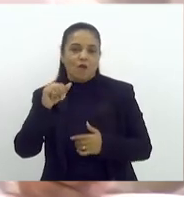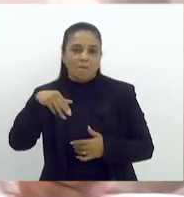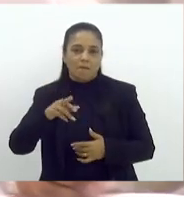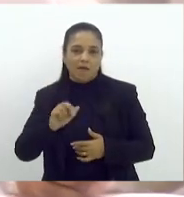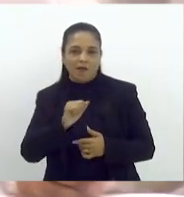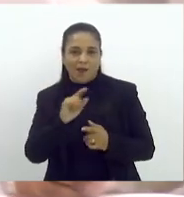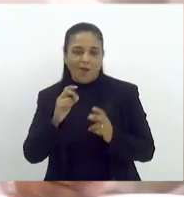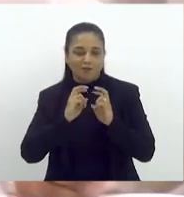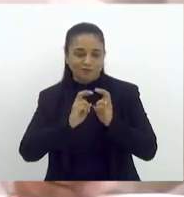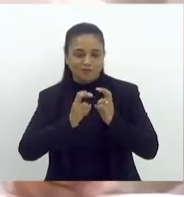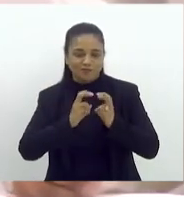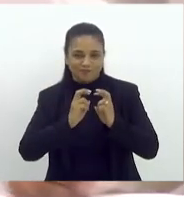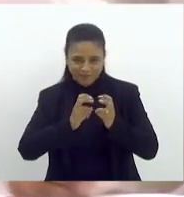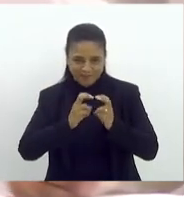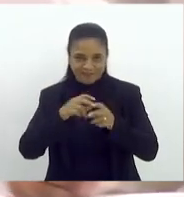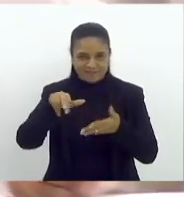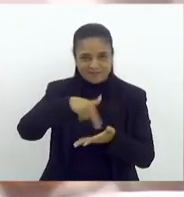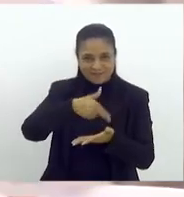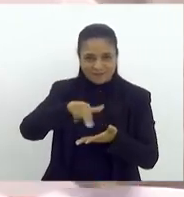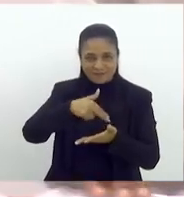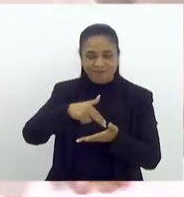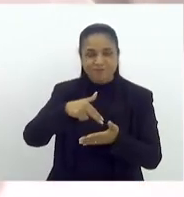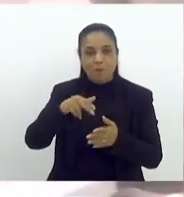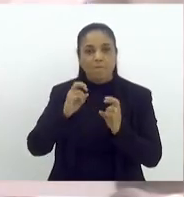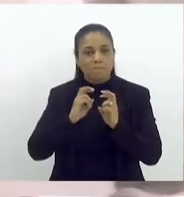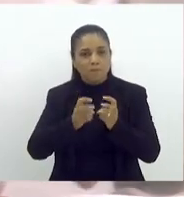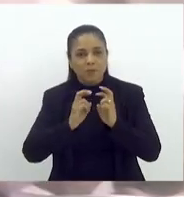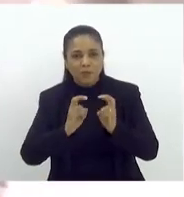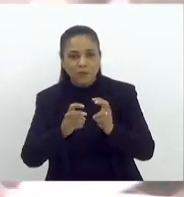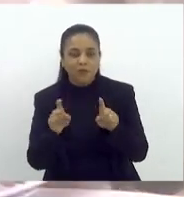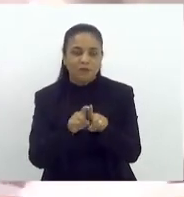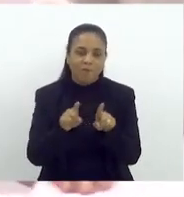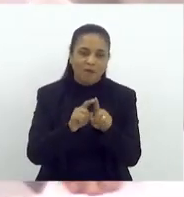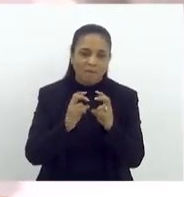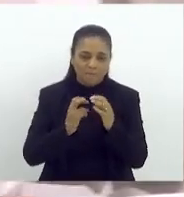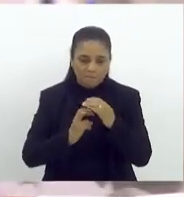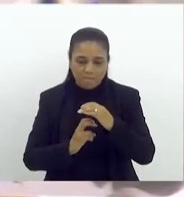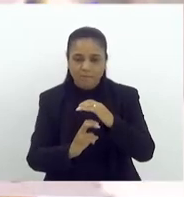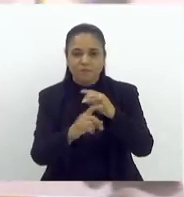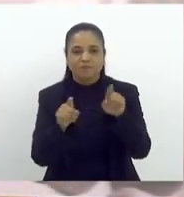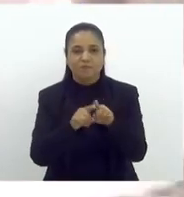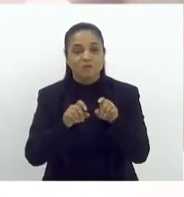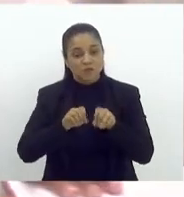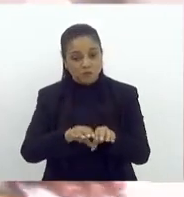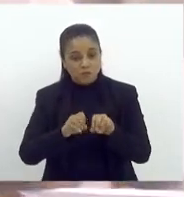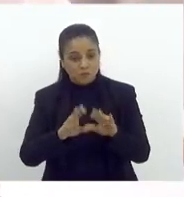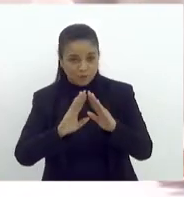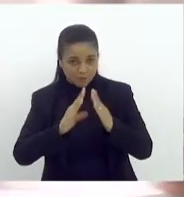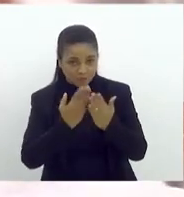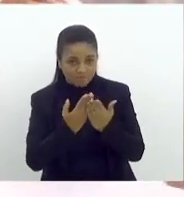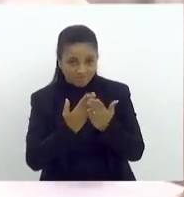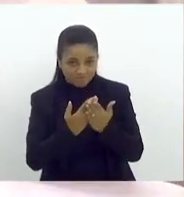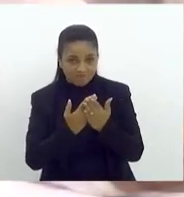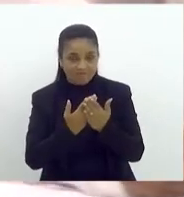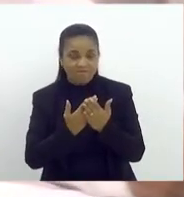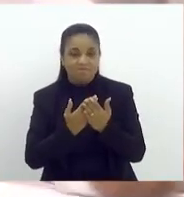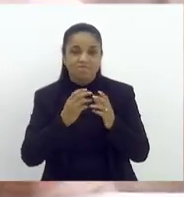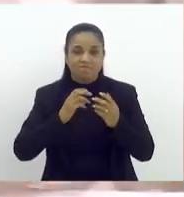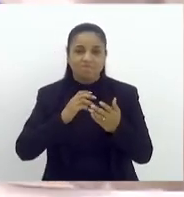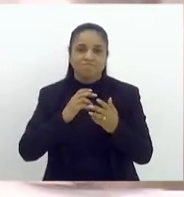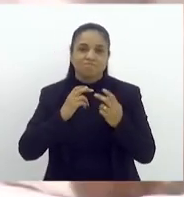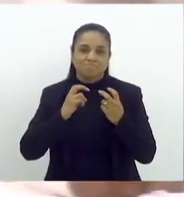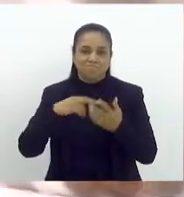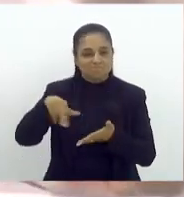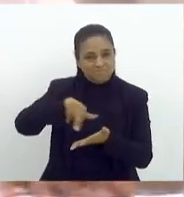no trem no metrô tem Breaking na rua tem Breaking nas escolas já ensinam Break só faltam chamar